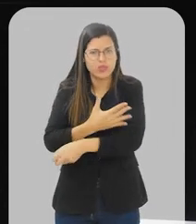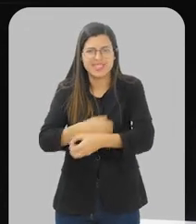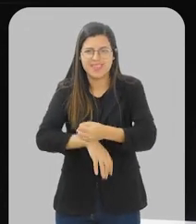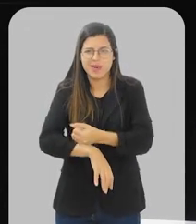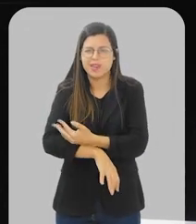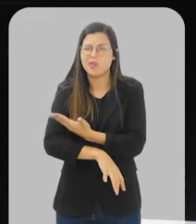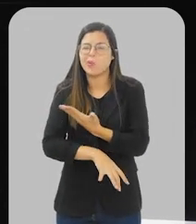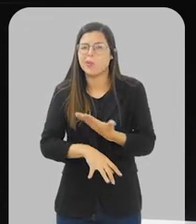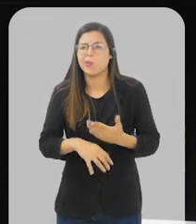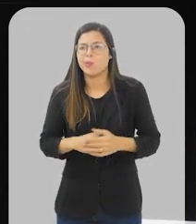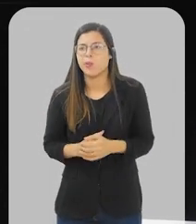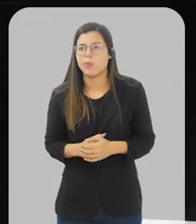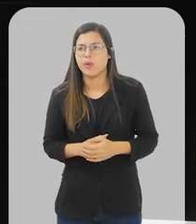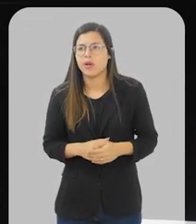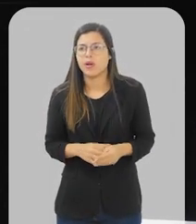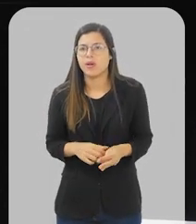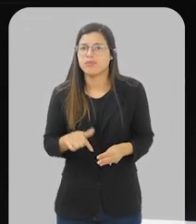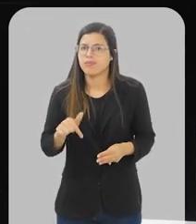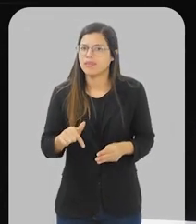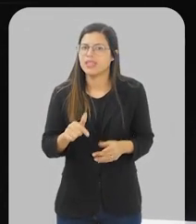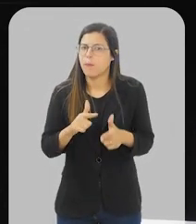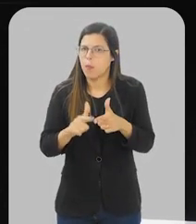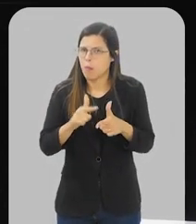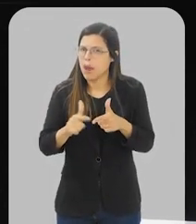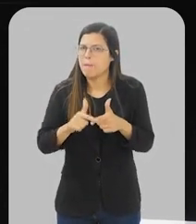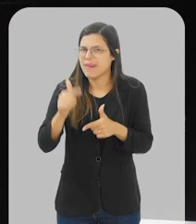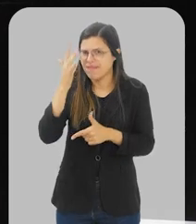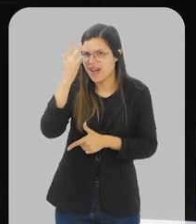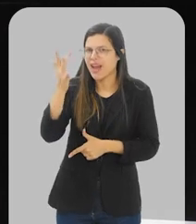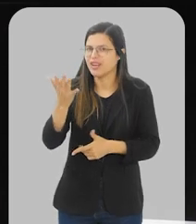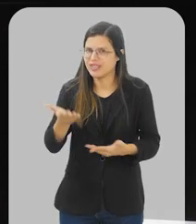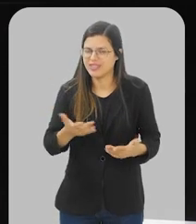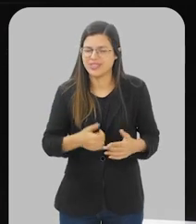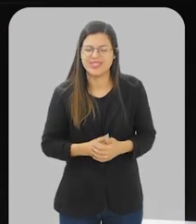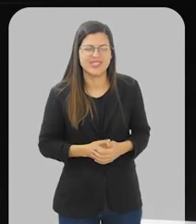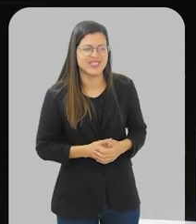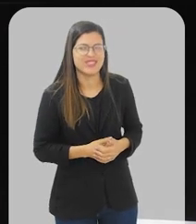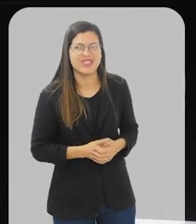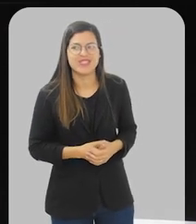emoção. Então, para dar PT é fácil.